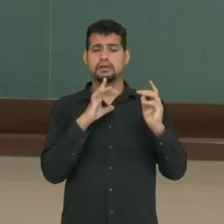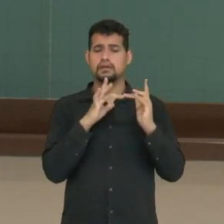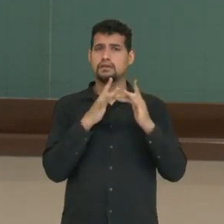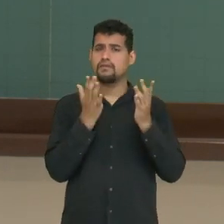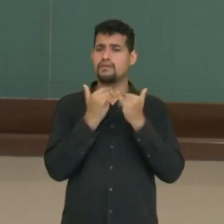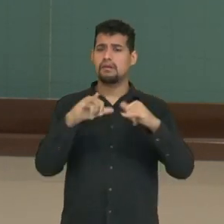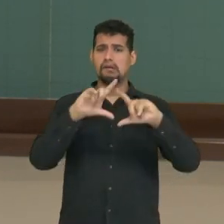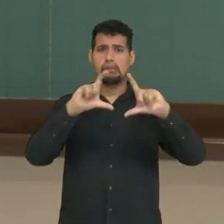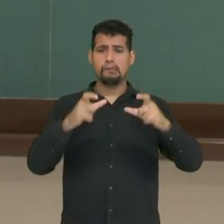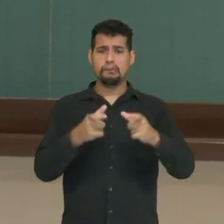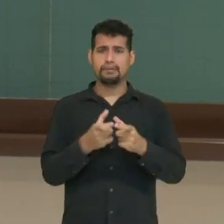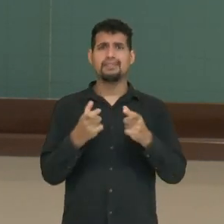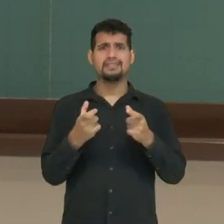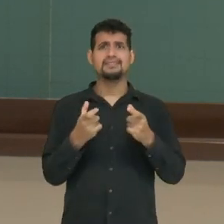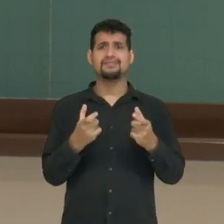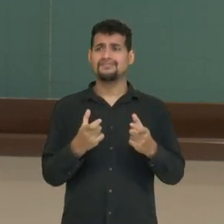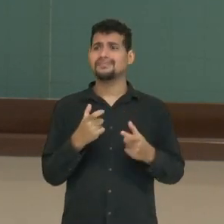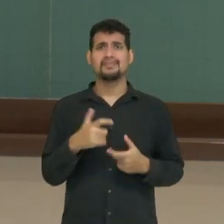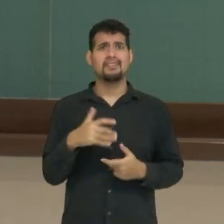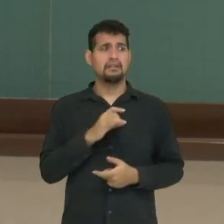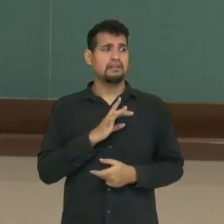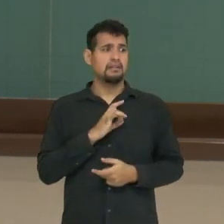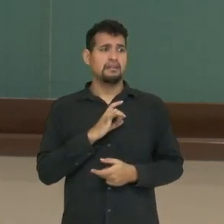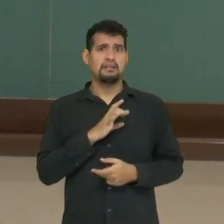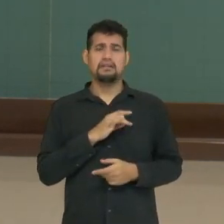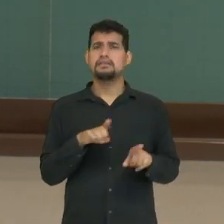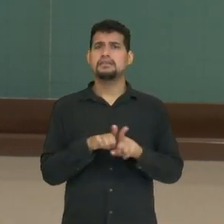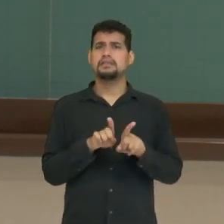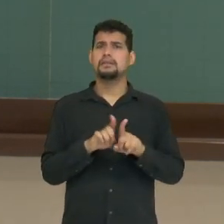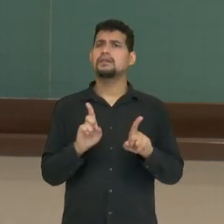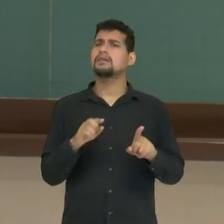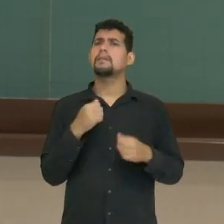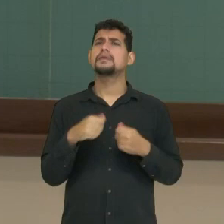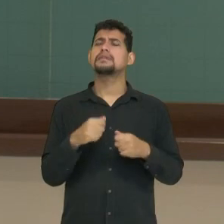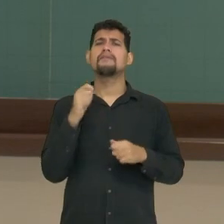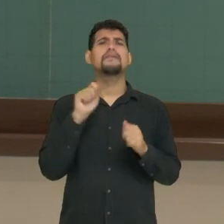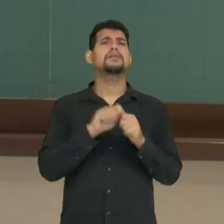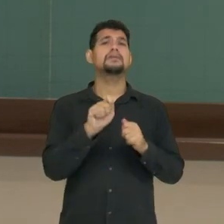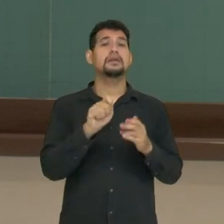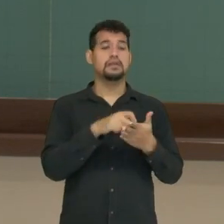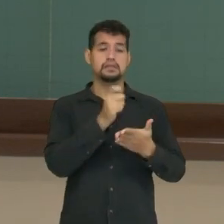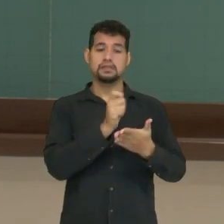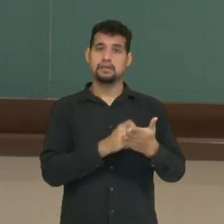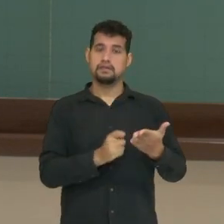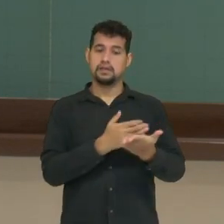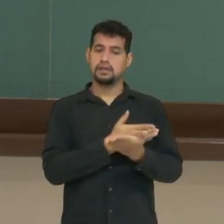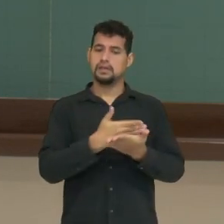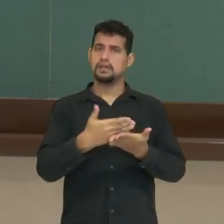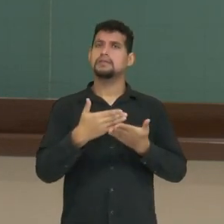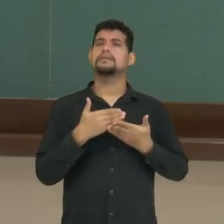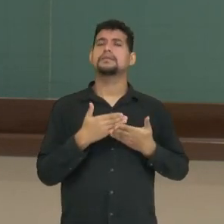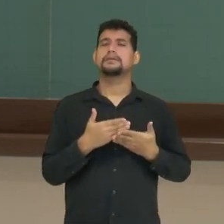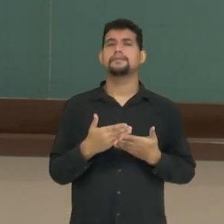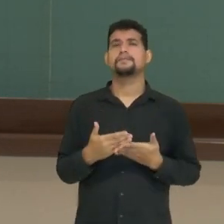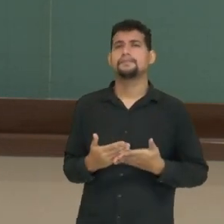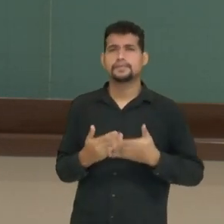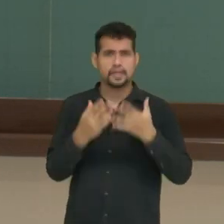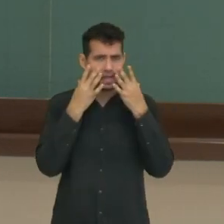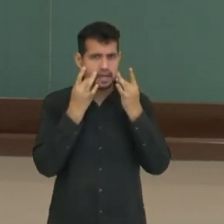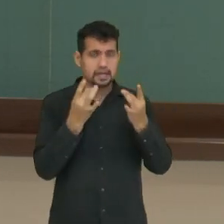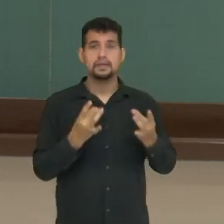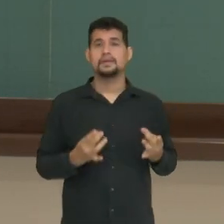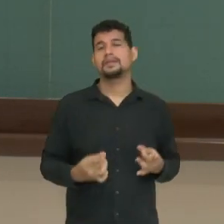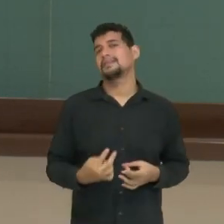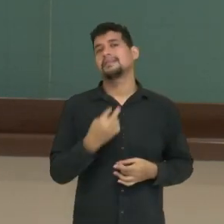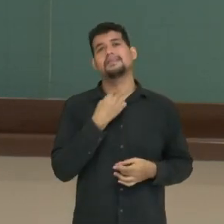dados reduzida a um traço nos amedronta, o que você tinha que fazer? Escrever a introdução. Olha só, você não